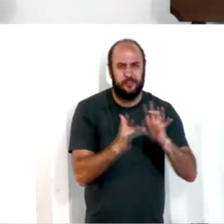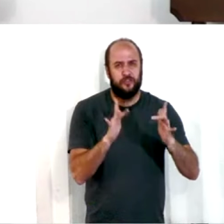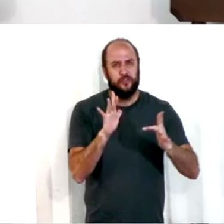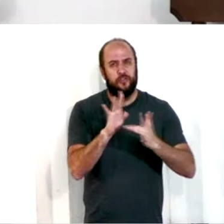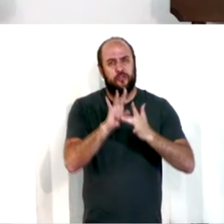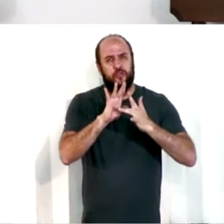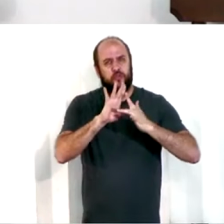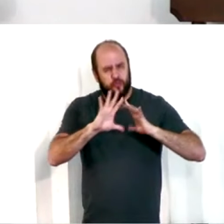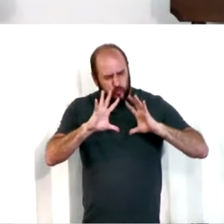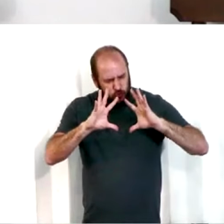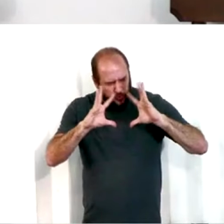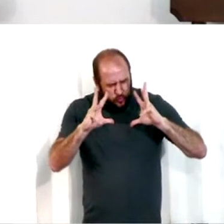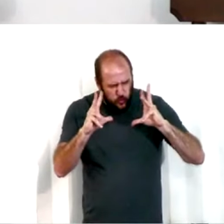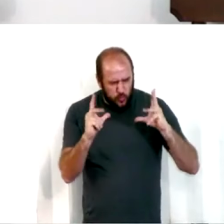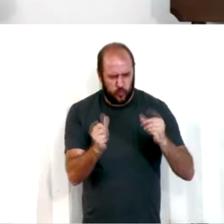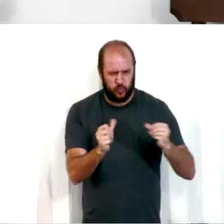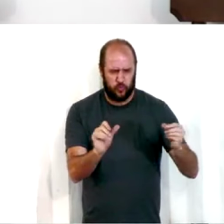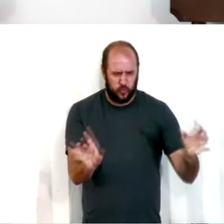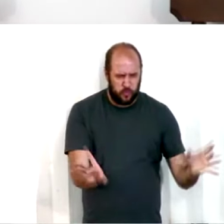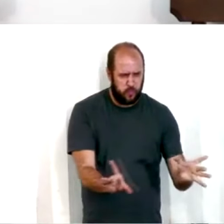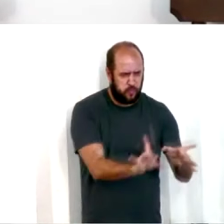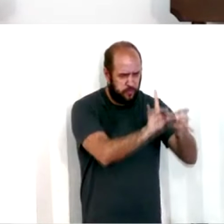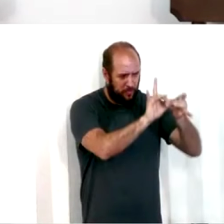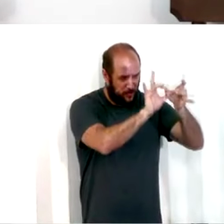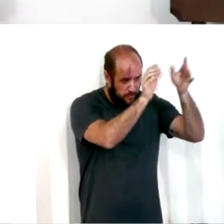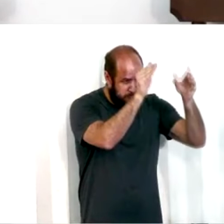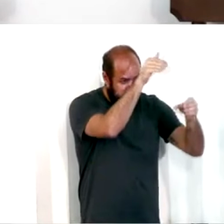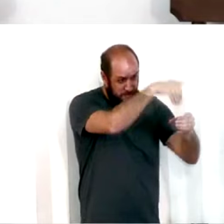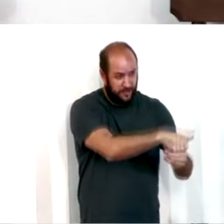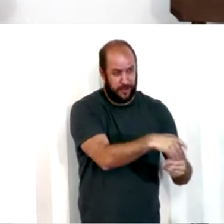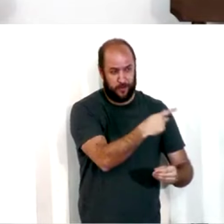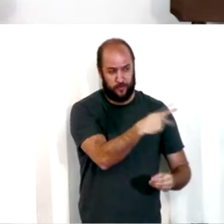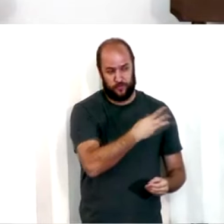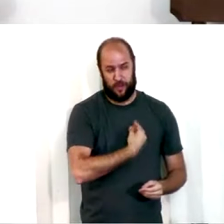completado, formado em vocês.